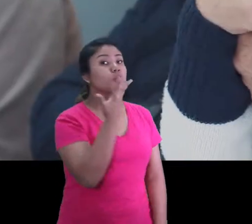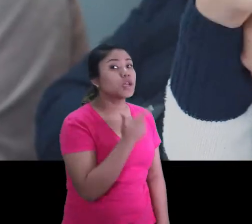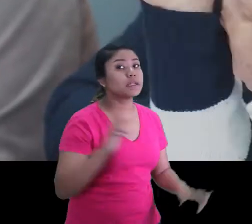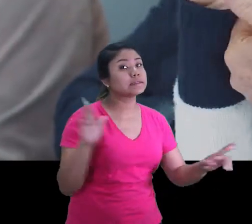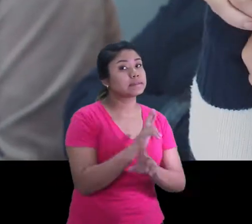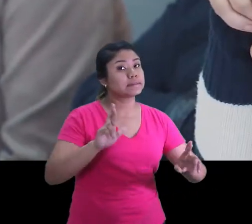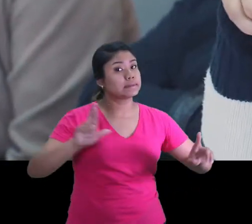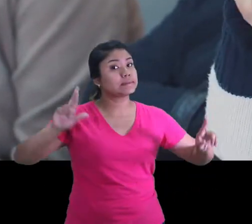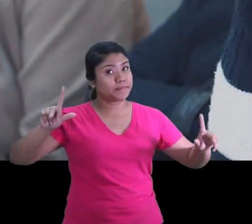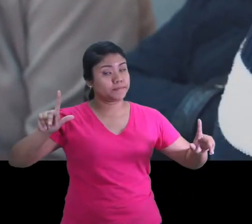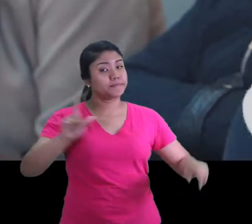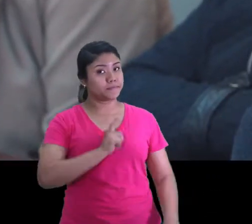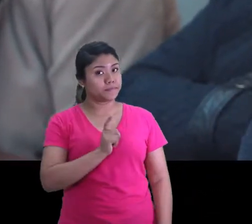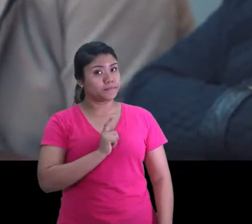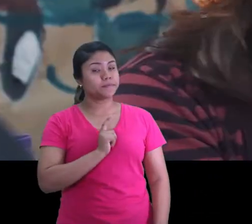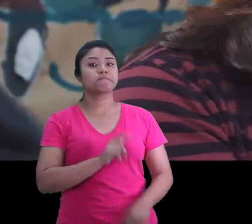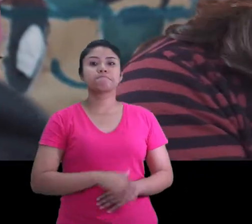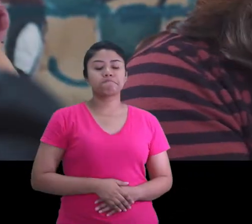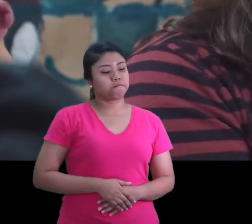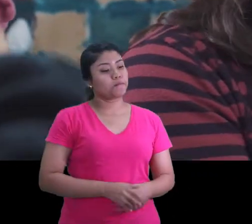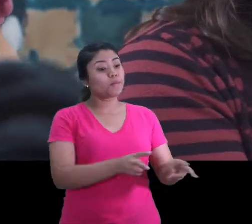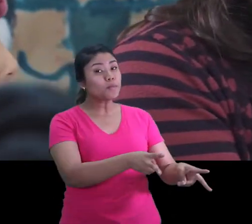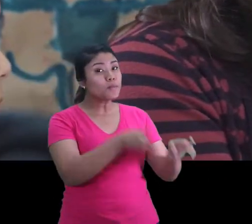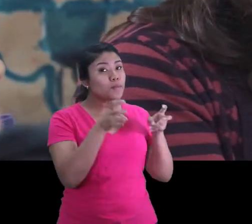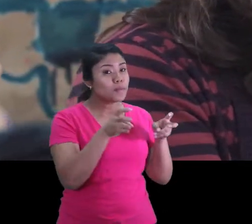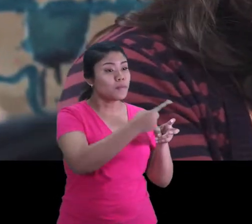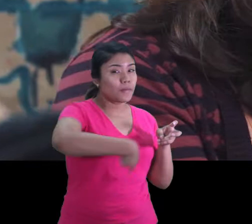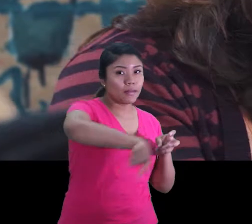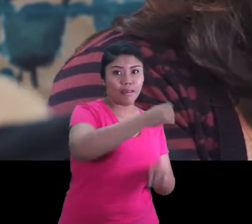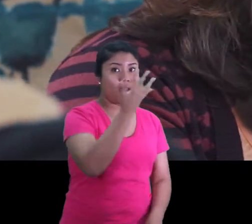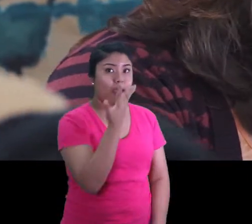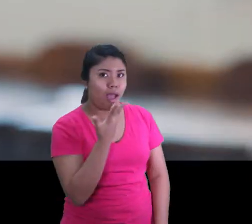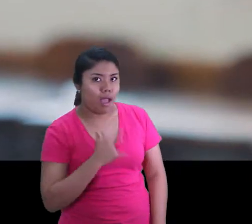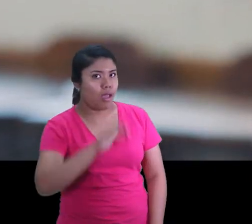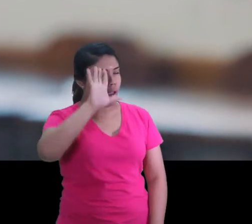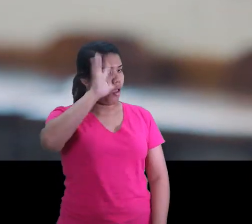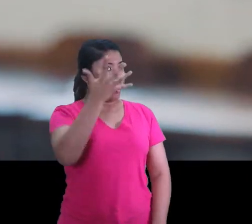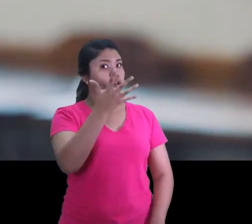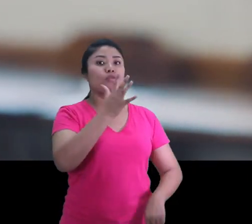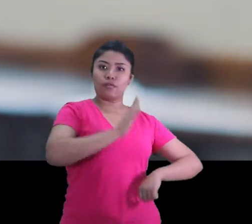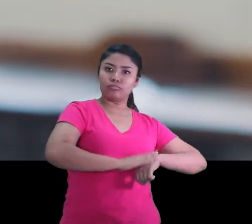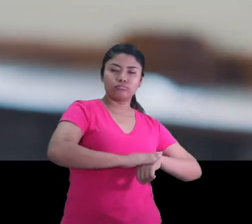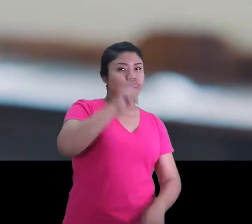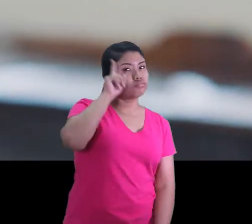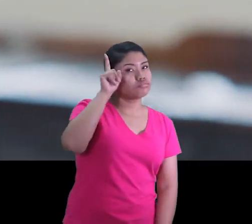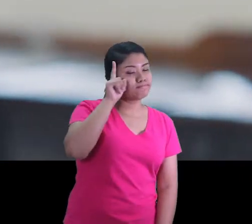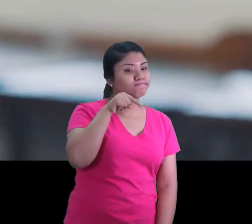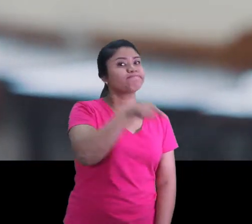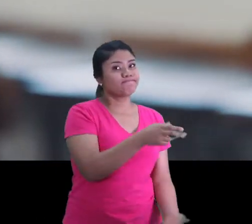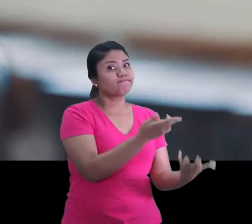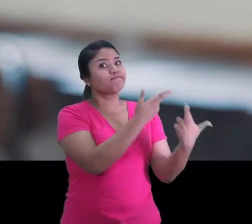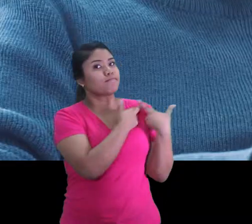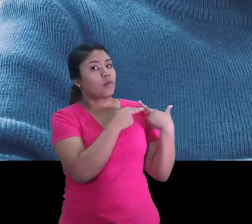crianças estabelecem relações distintas entre si. Ouvir as crianças e deixar que elas tomem decisões que influenciam o seu